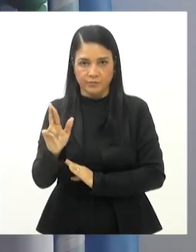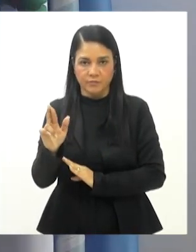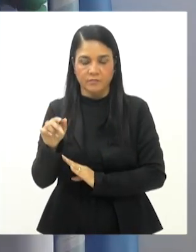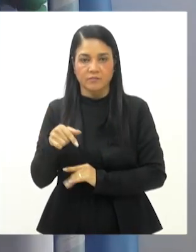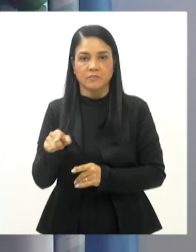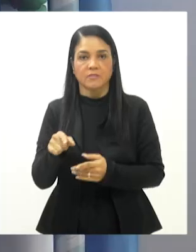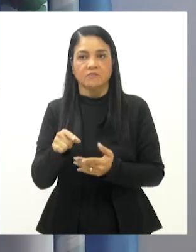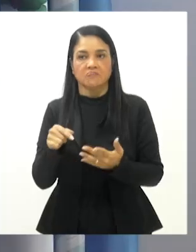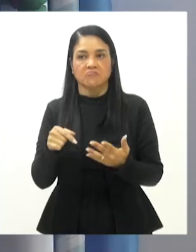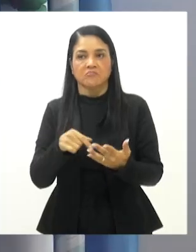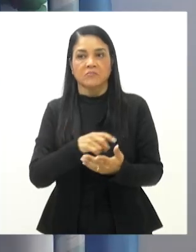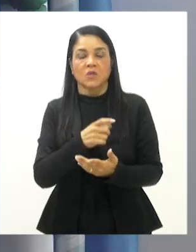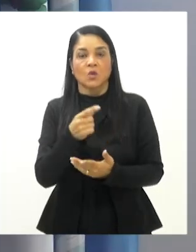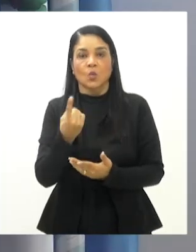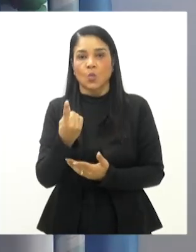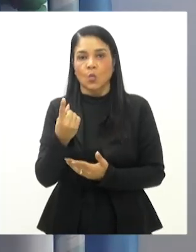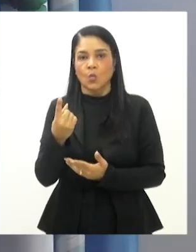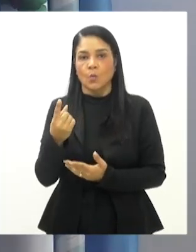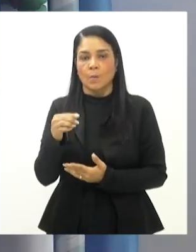definir,